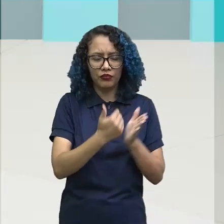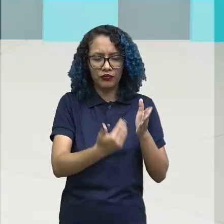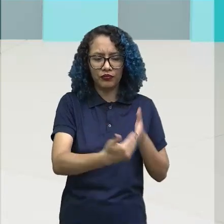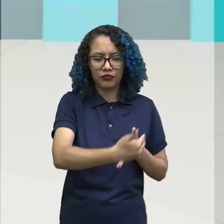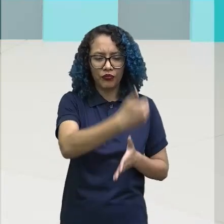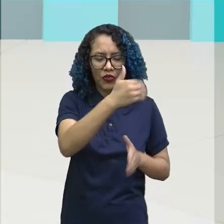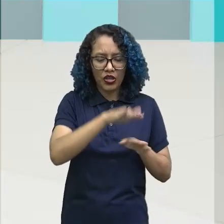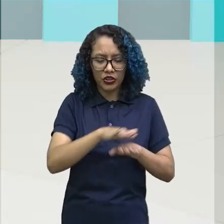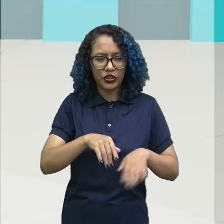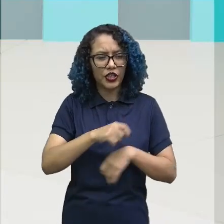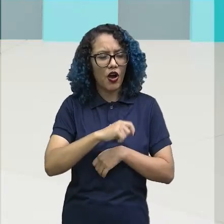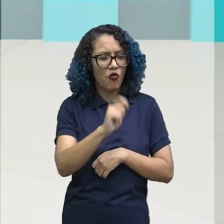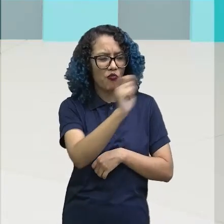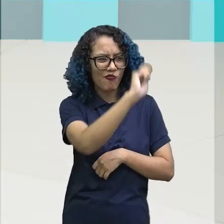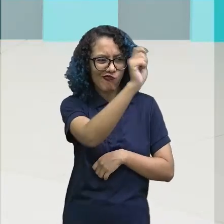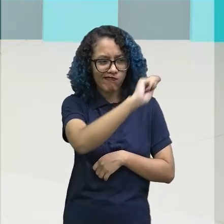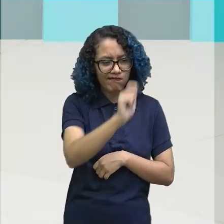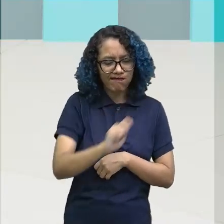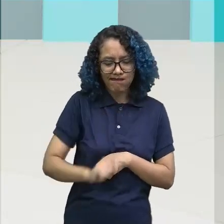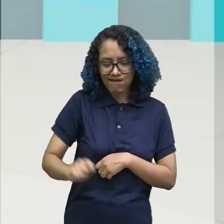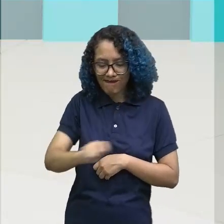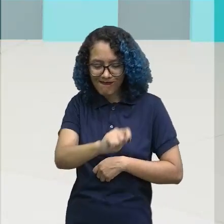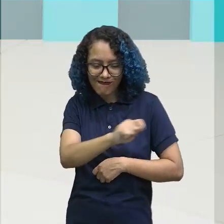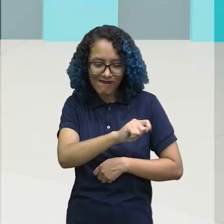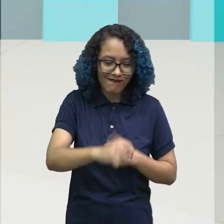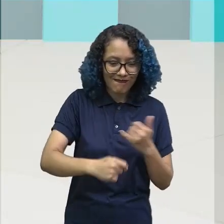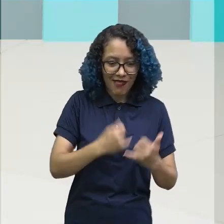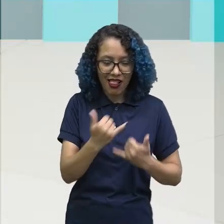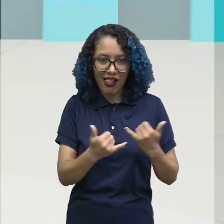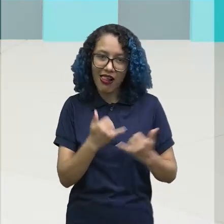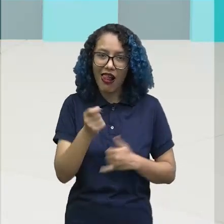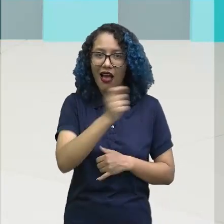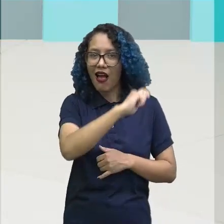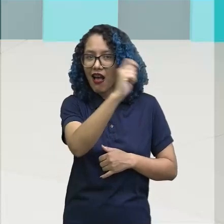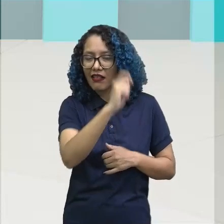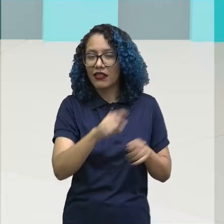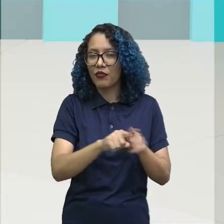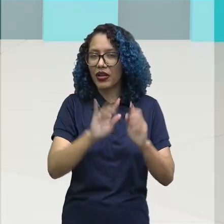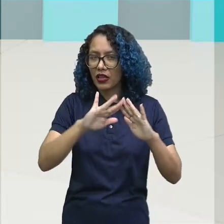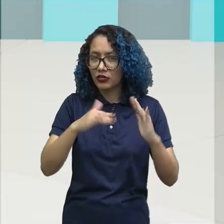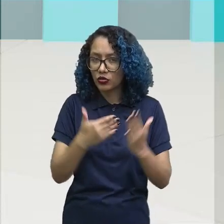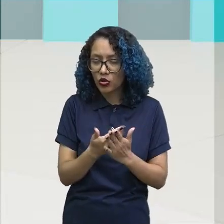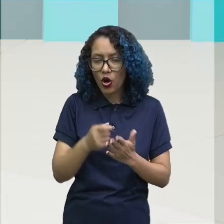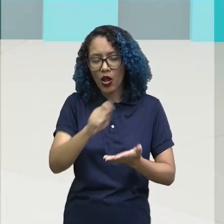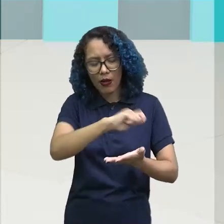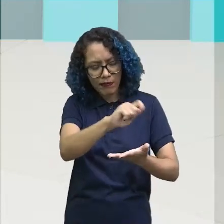parede da casa da sua mãe, fez vários rabiscos na escola,